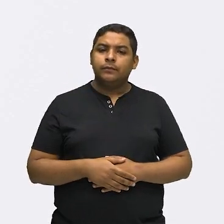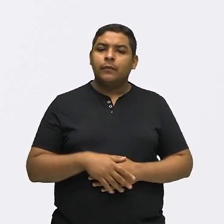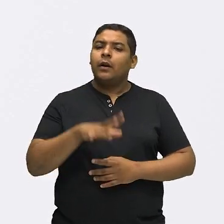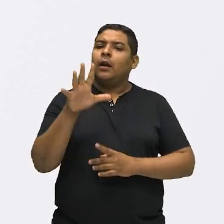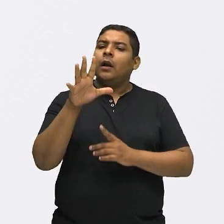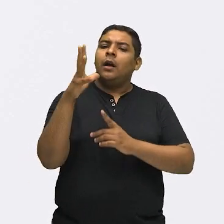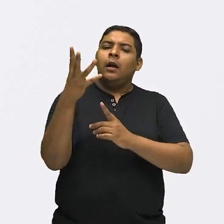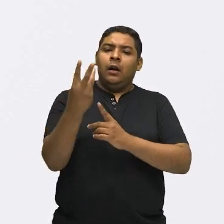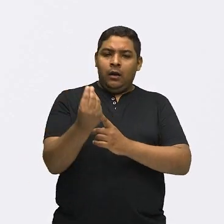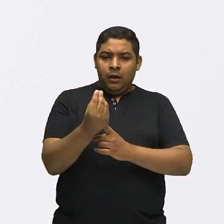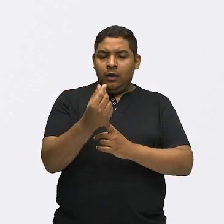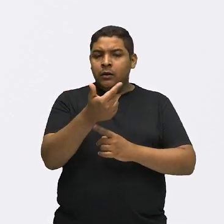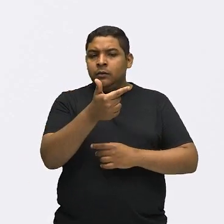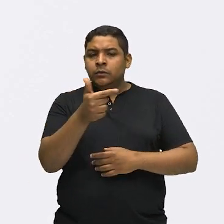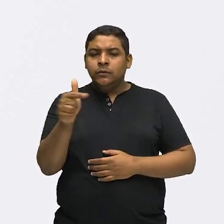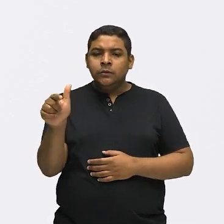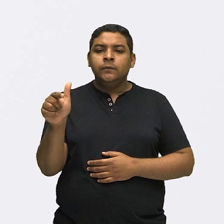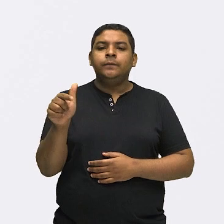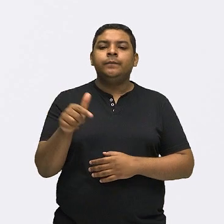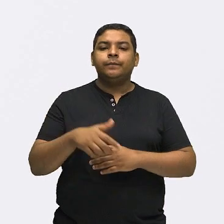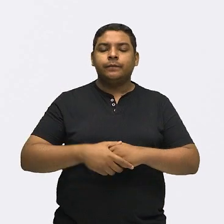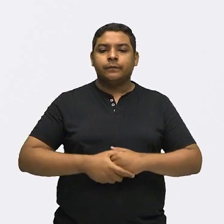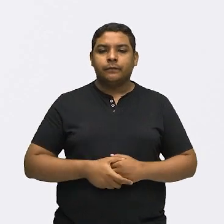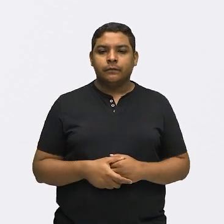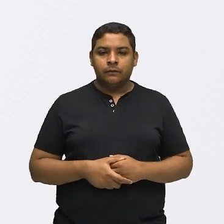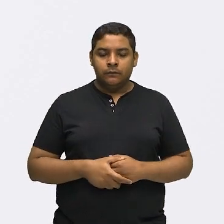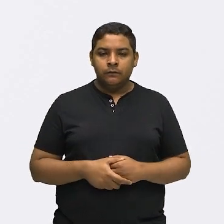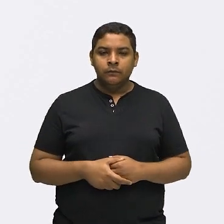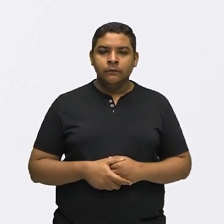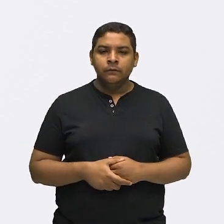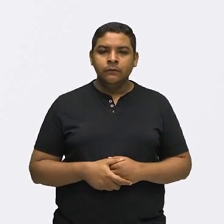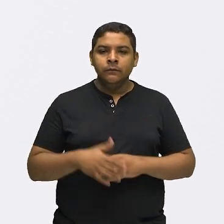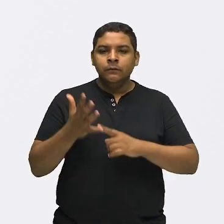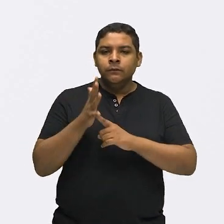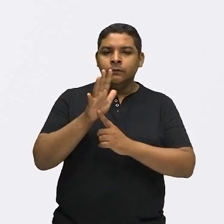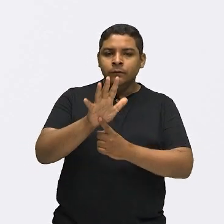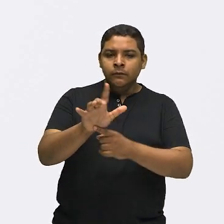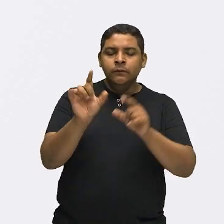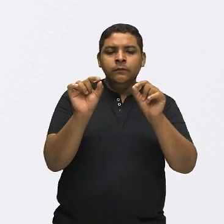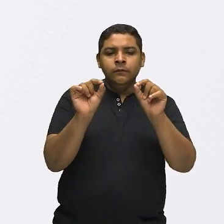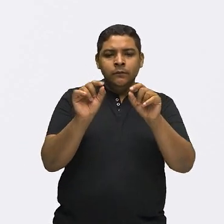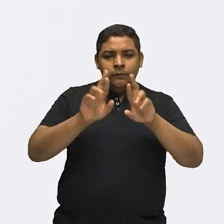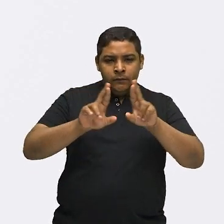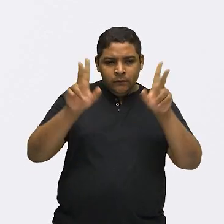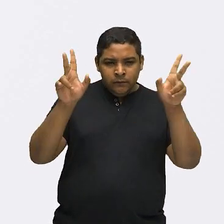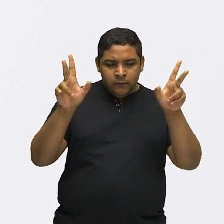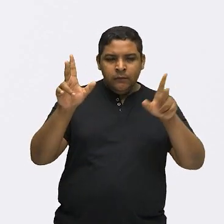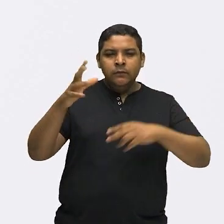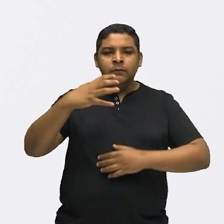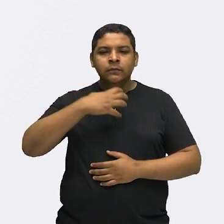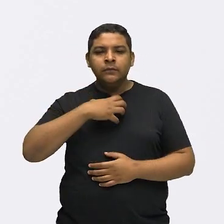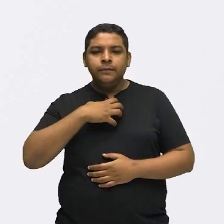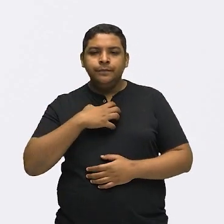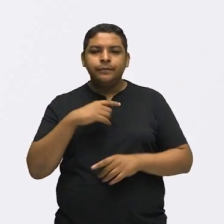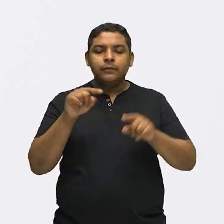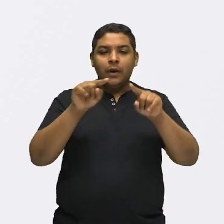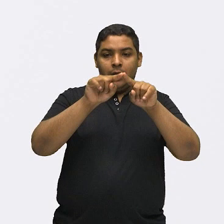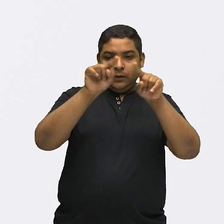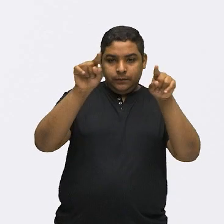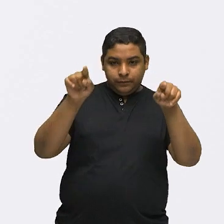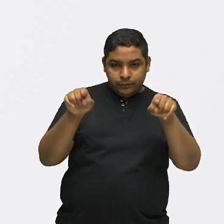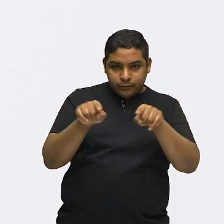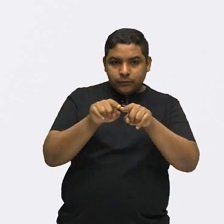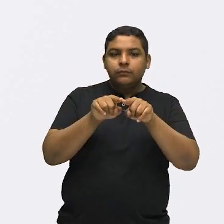artística não têm dimensões definidas, pois se apresentam de diferentes formas. Eles podem ser redondos,